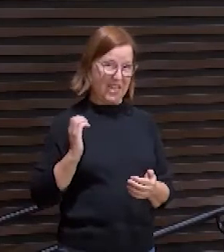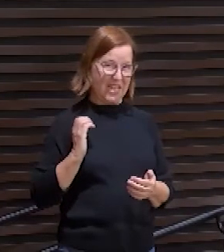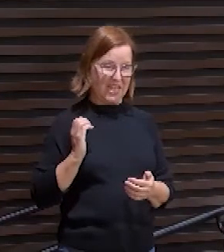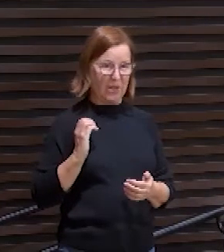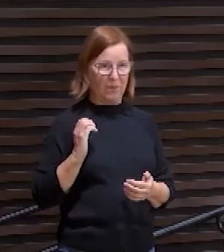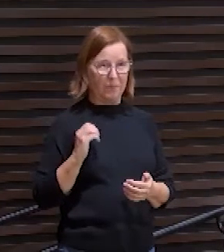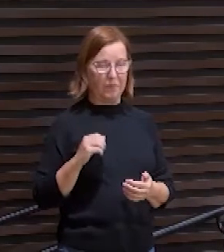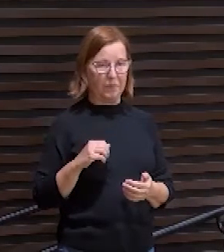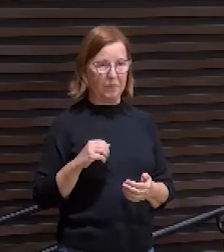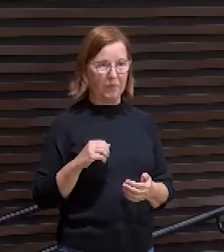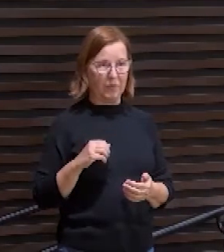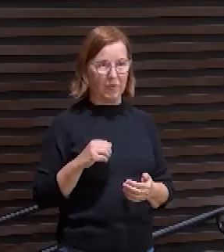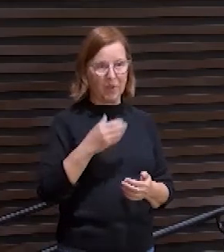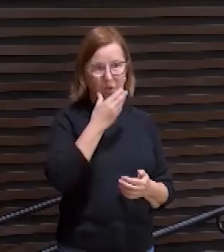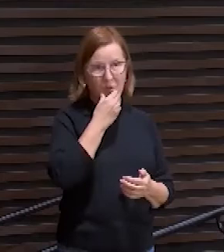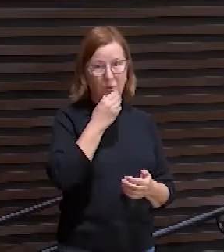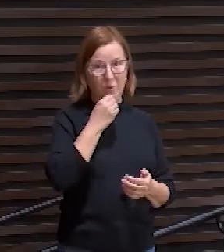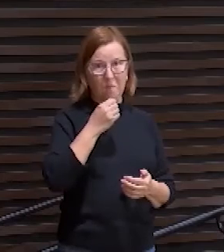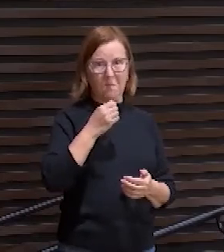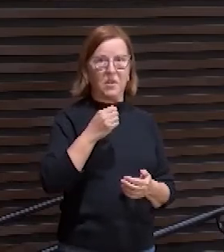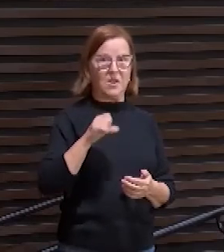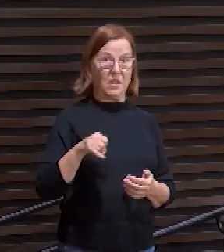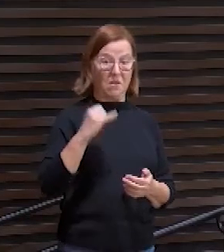de posição na sociedade.